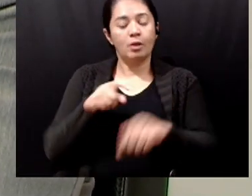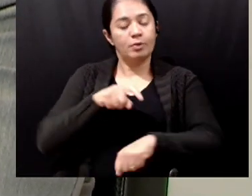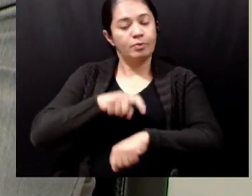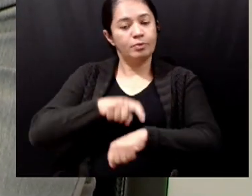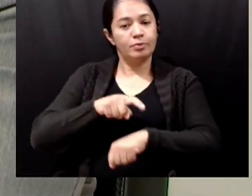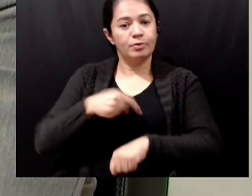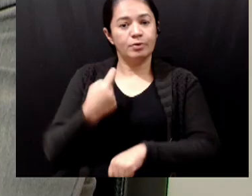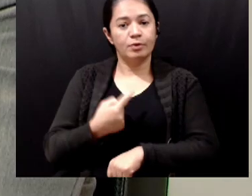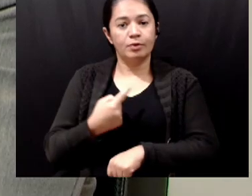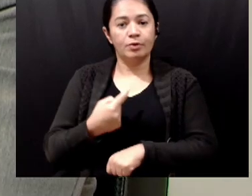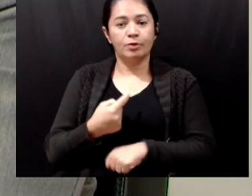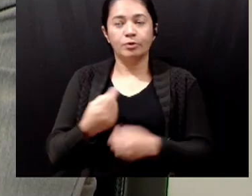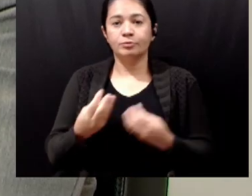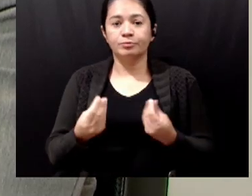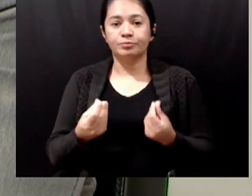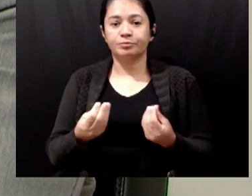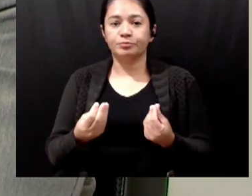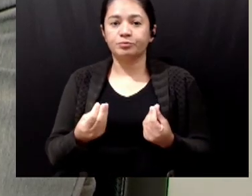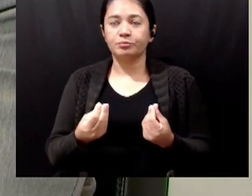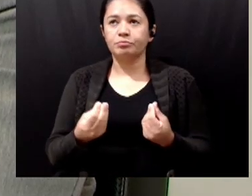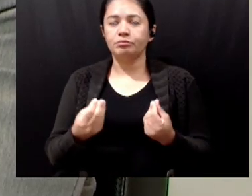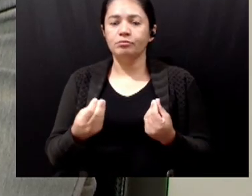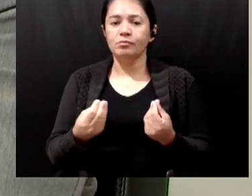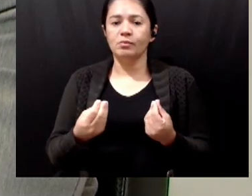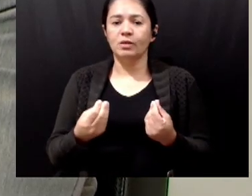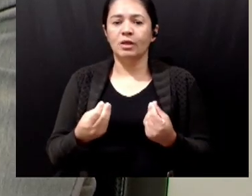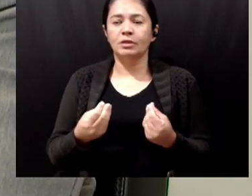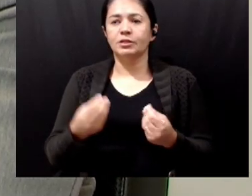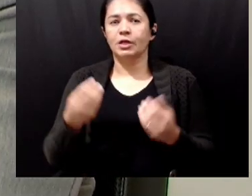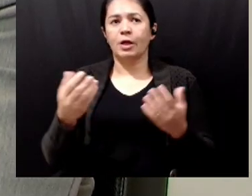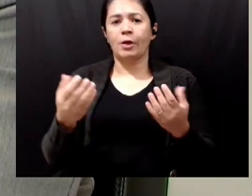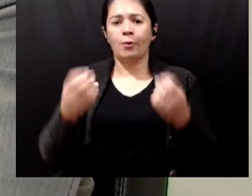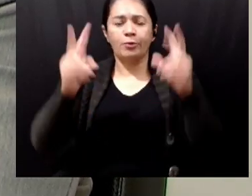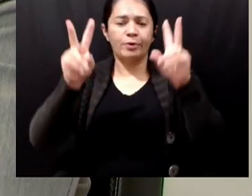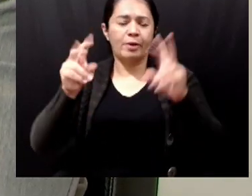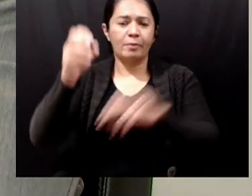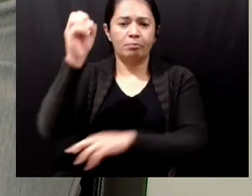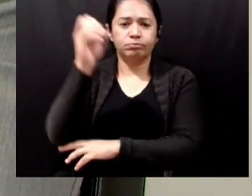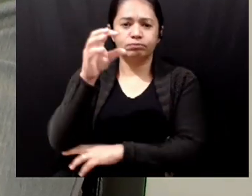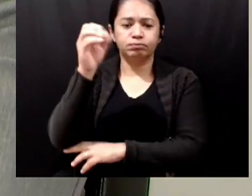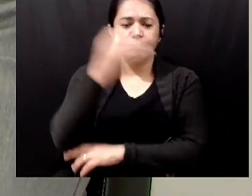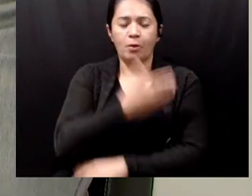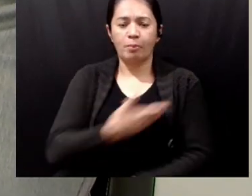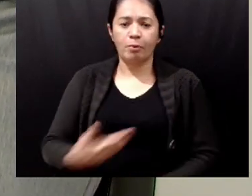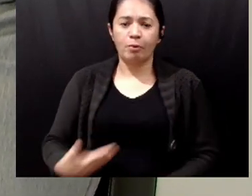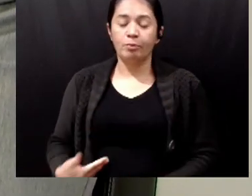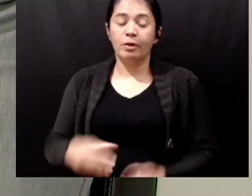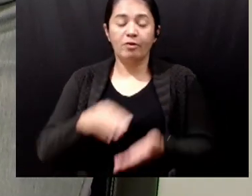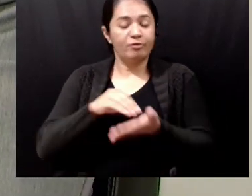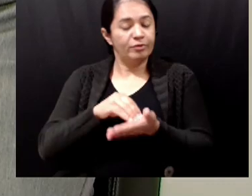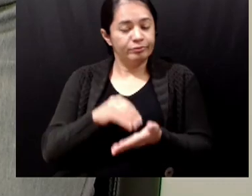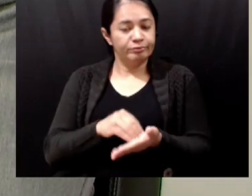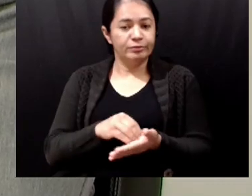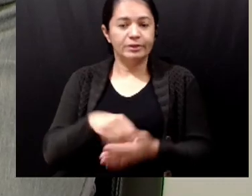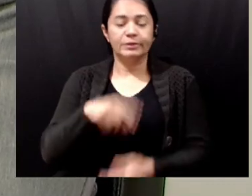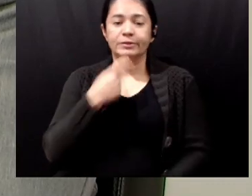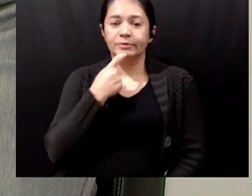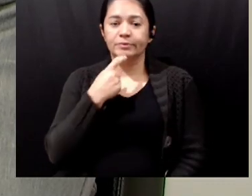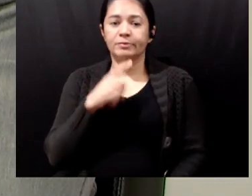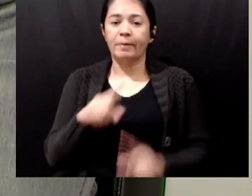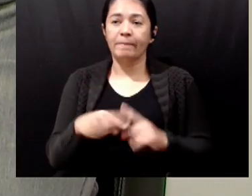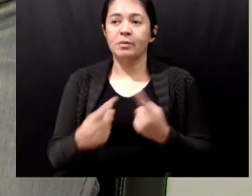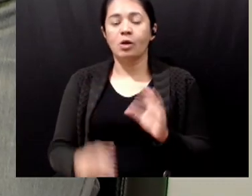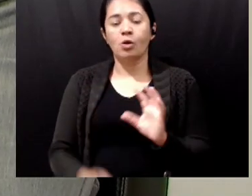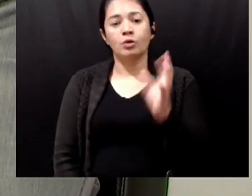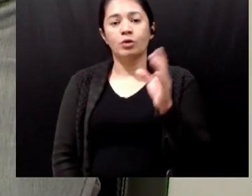né, com relação à iluminação pública, a defasagem que estava na cidade, e houve-se por bem chamar os